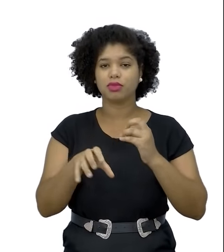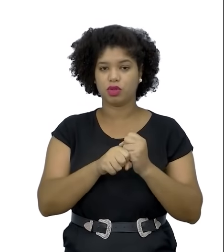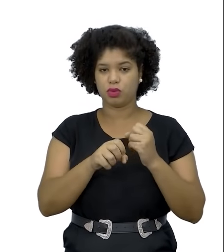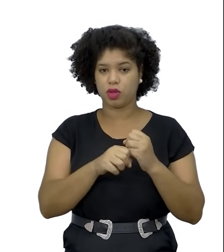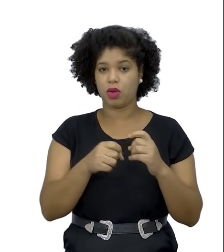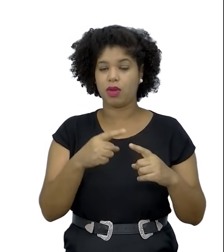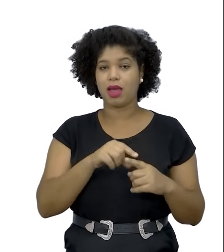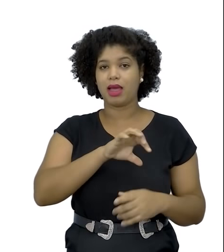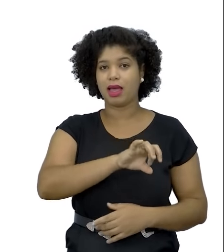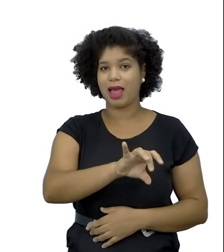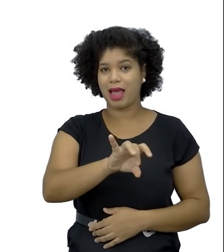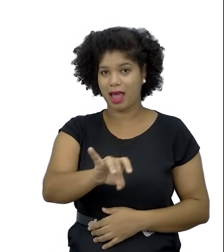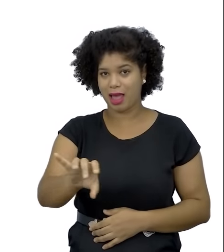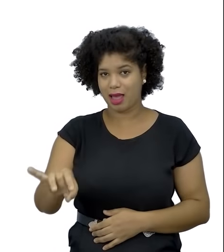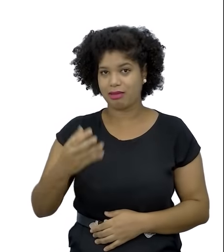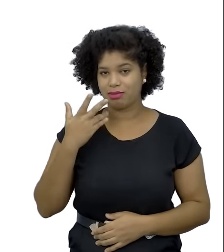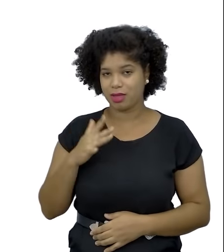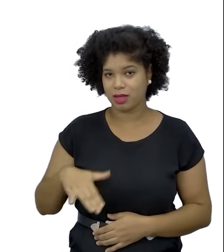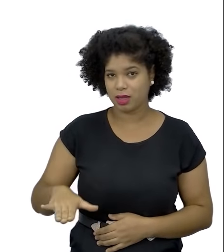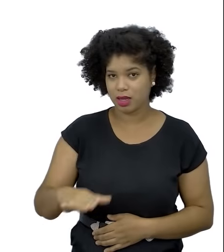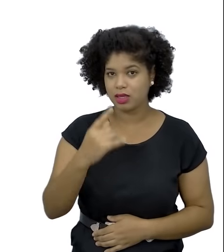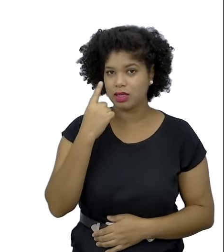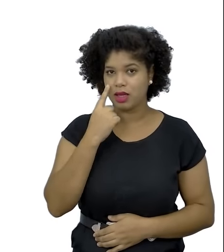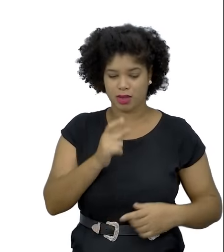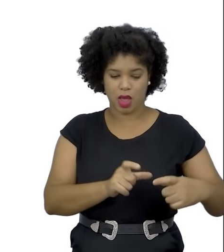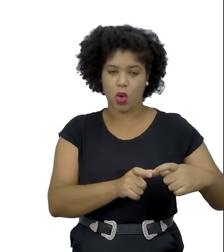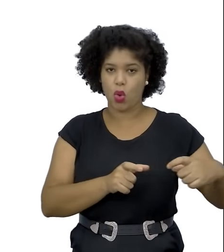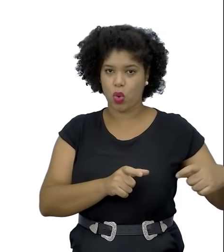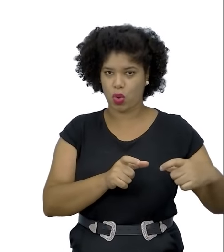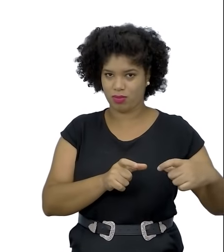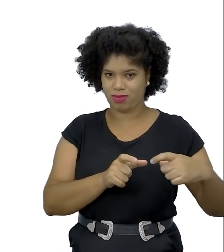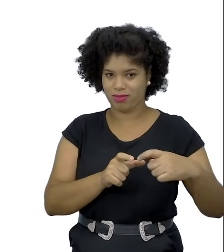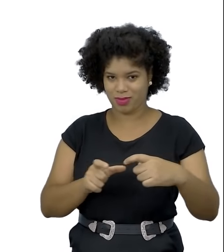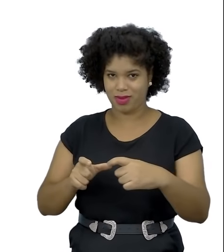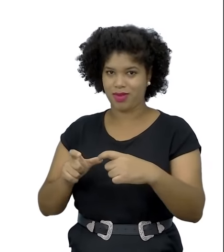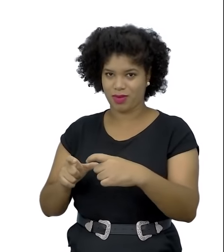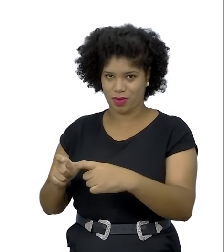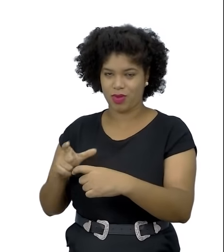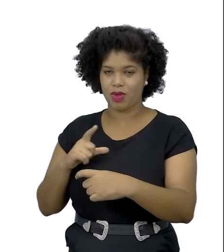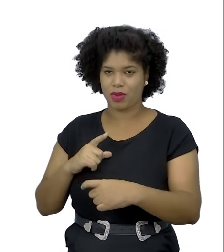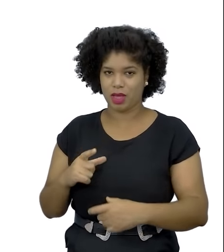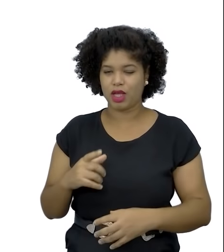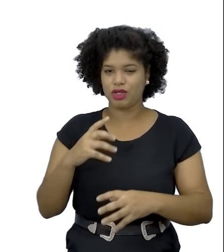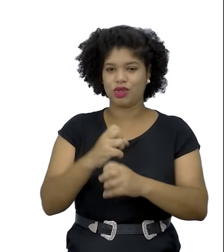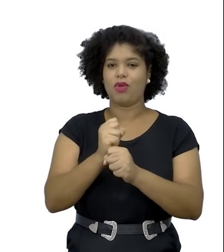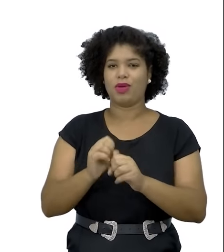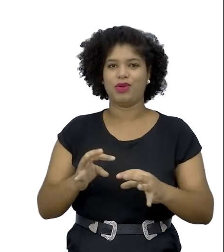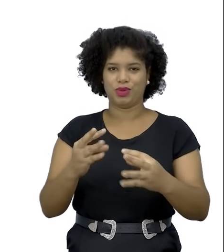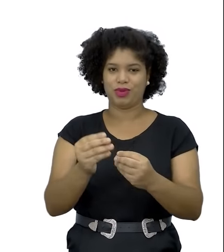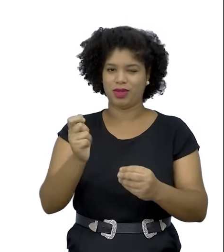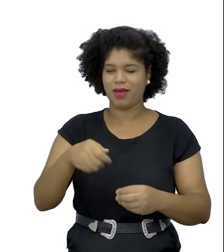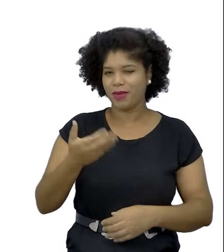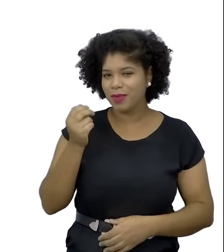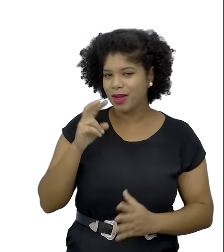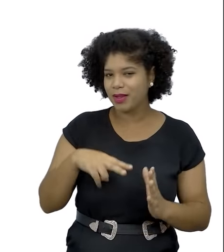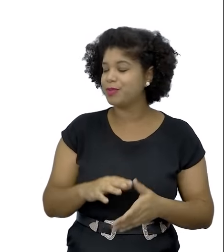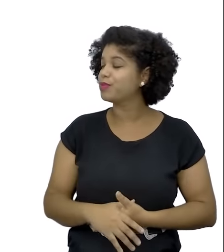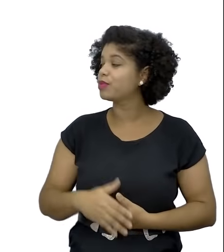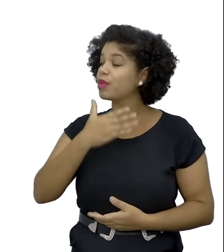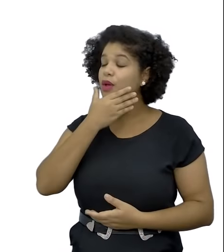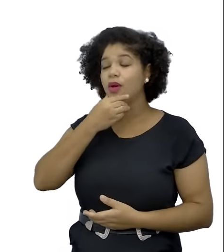uma quantidade de figurinhas que, ao juntar, representam um todo. Vamos ler. Mário